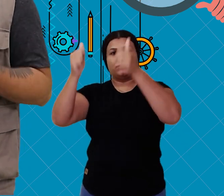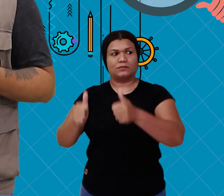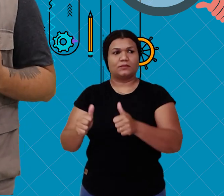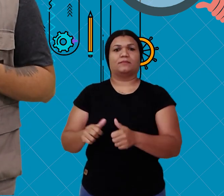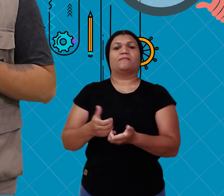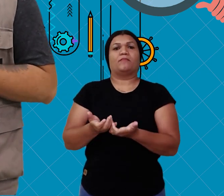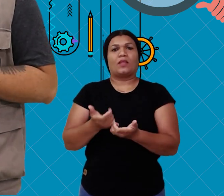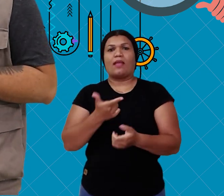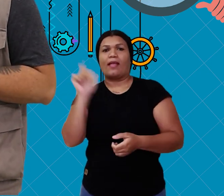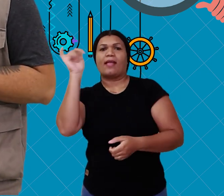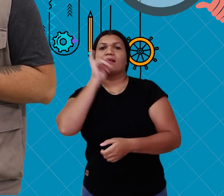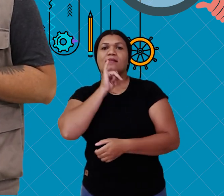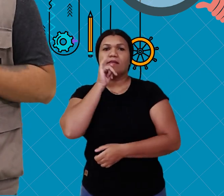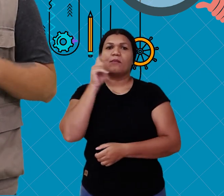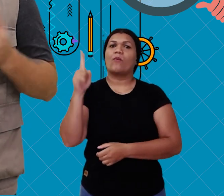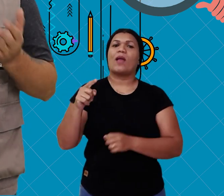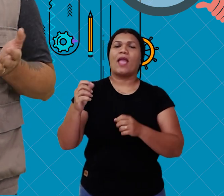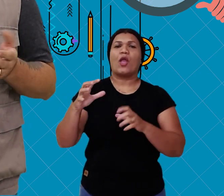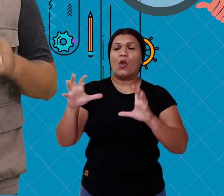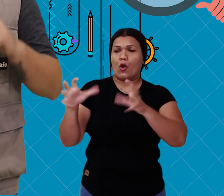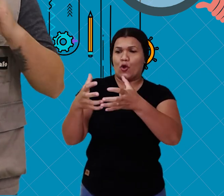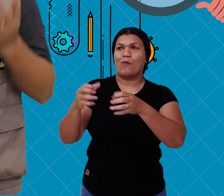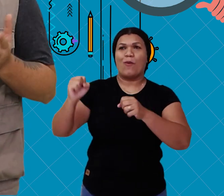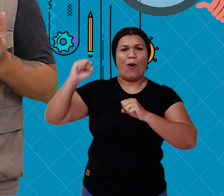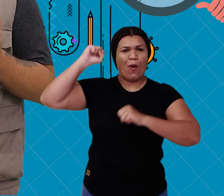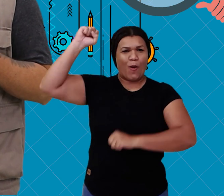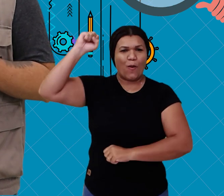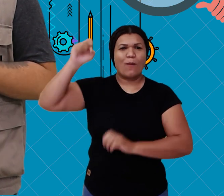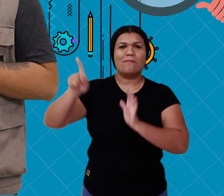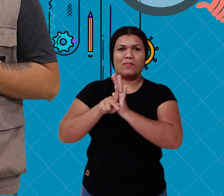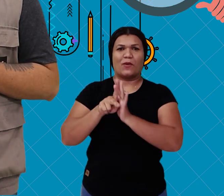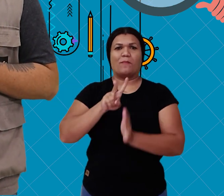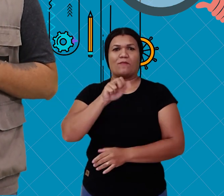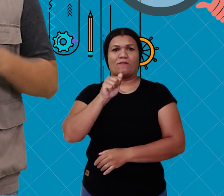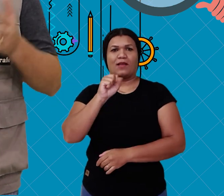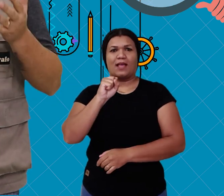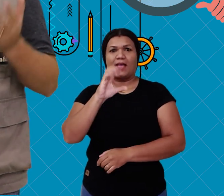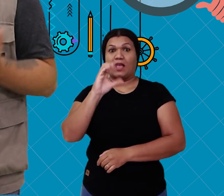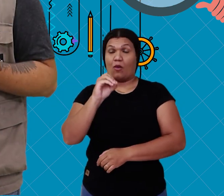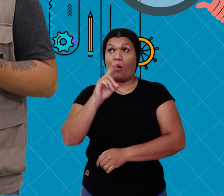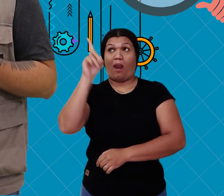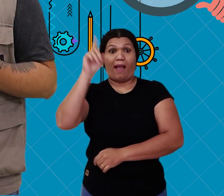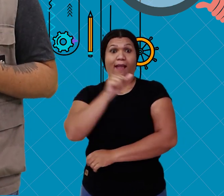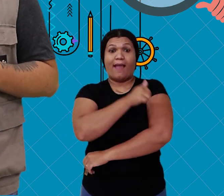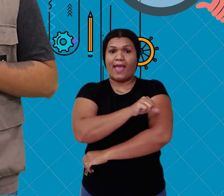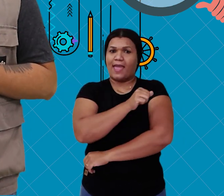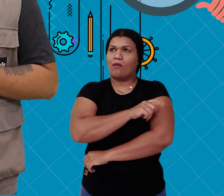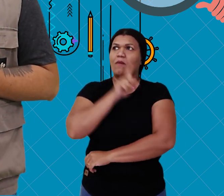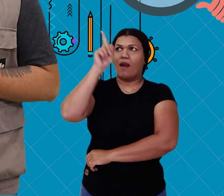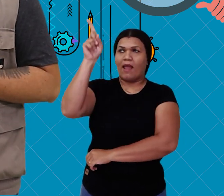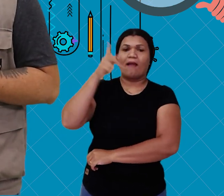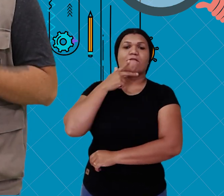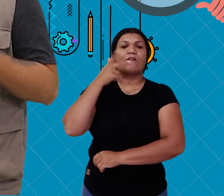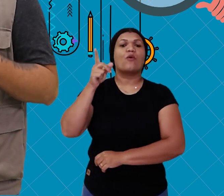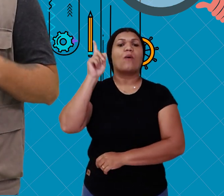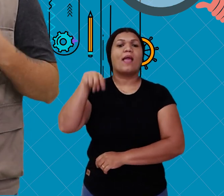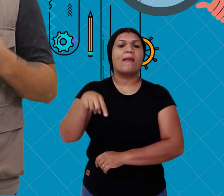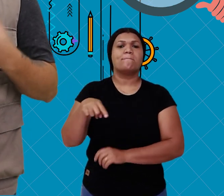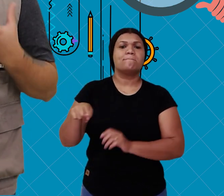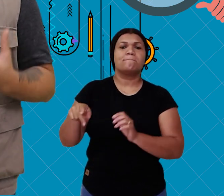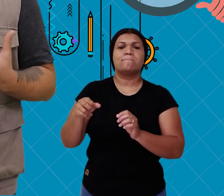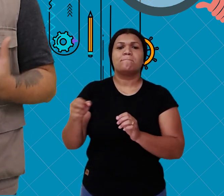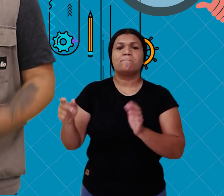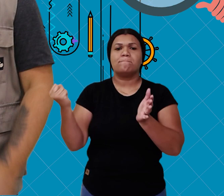outro exemplo é a torcida do time Vasco da Gama, lá do Rio de Janeiro, que naquele estado foi considerado um